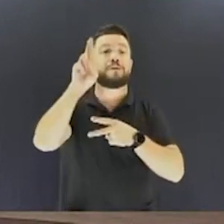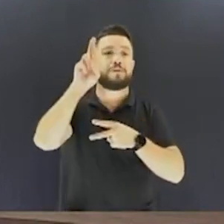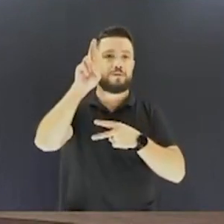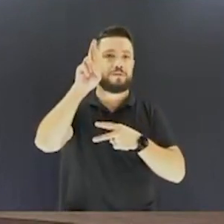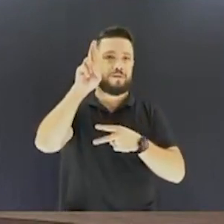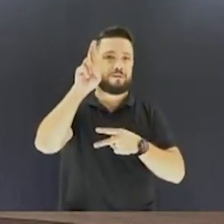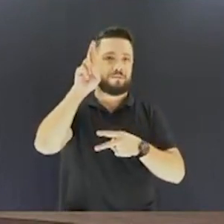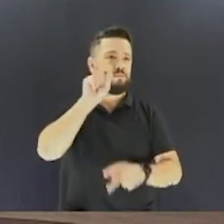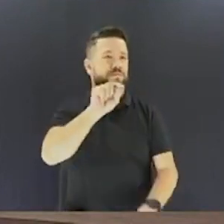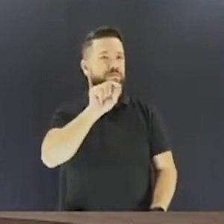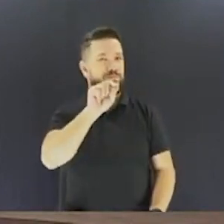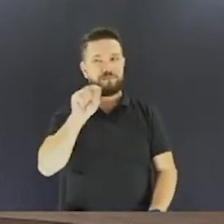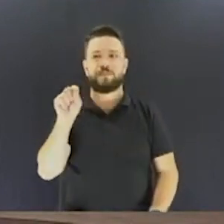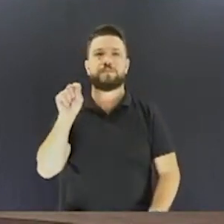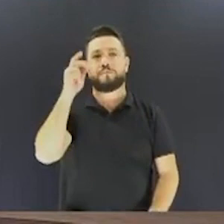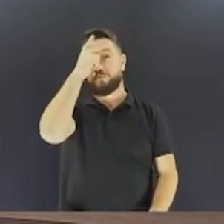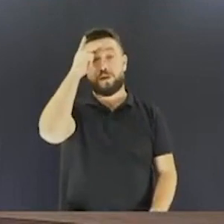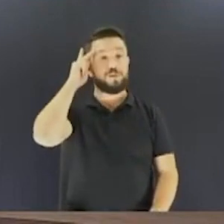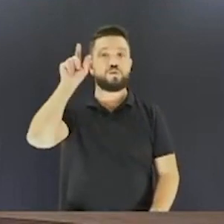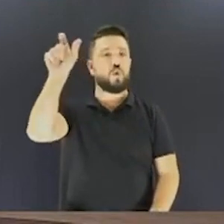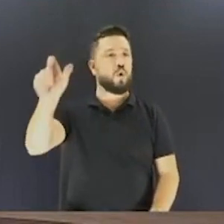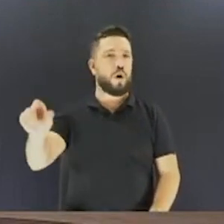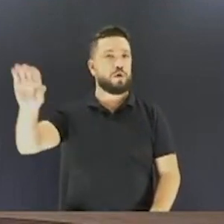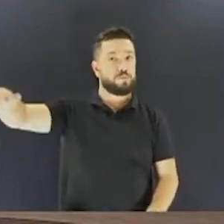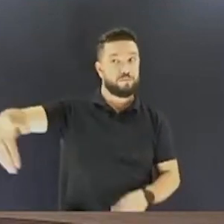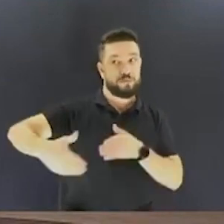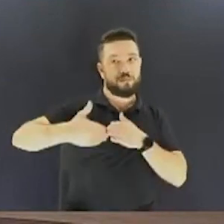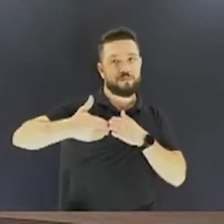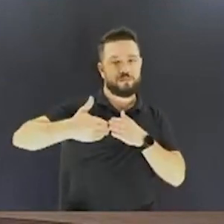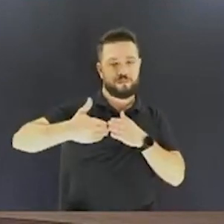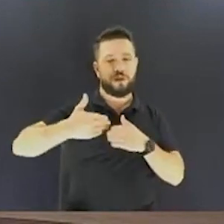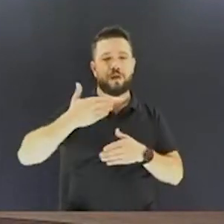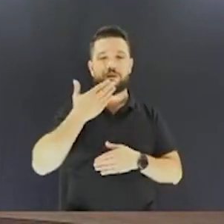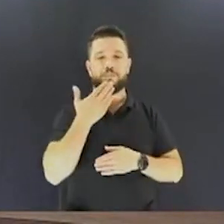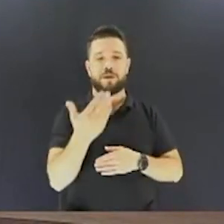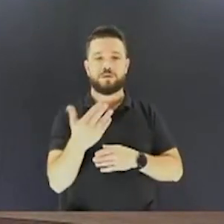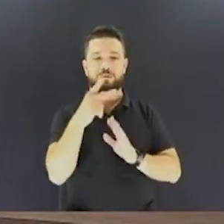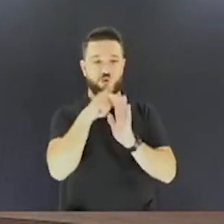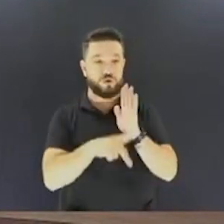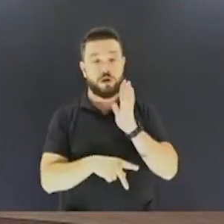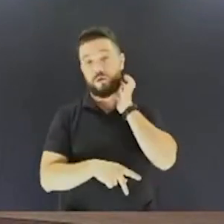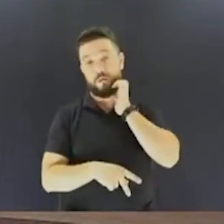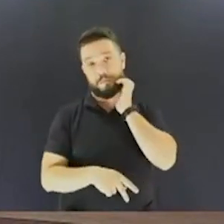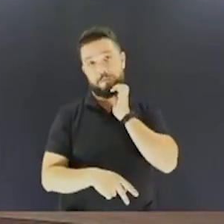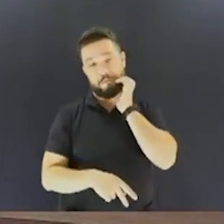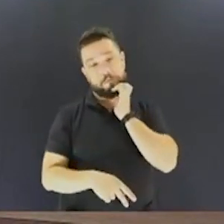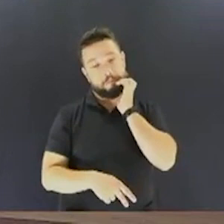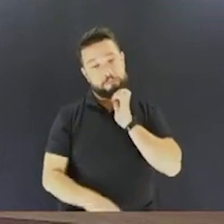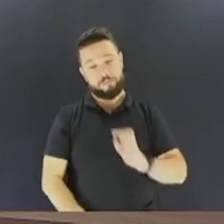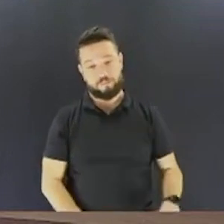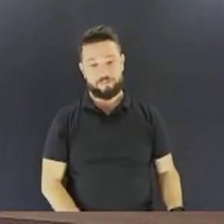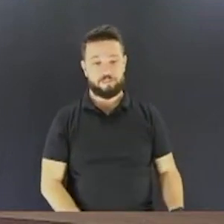seu gabinete, pediu um projeto, alguém veio ao meu gabinete, pediu um projeto. Eu acho que isso é o diferencial